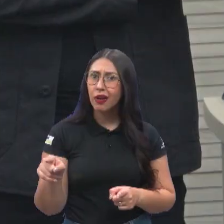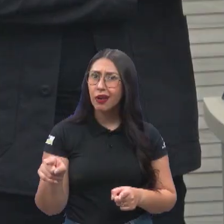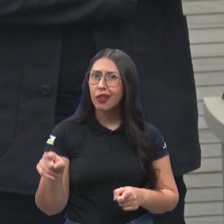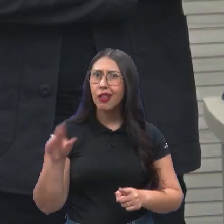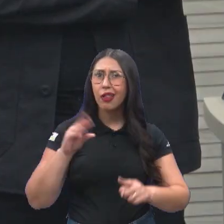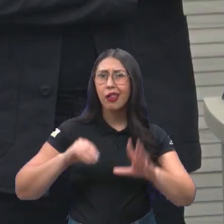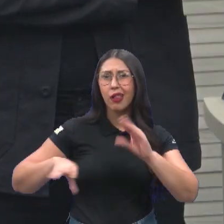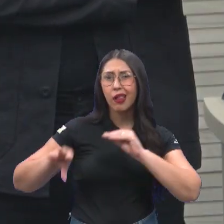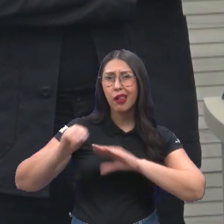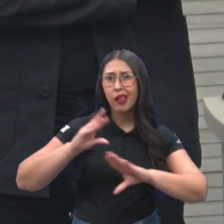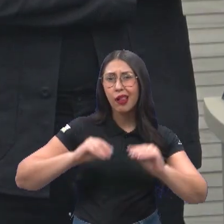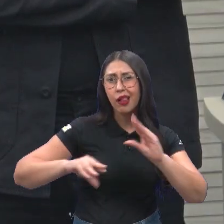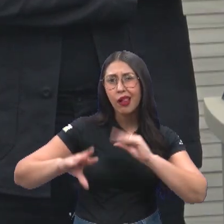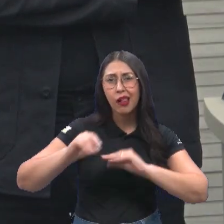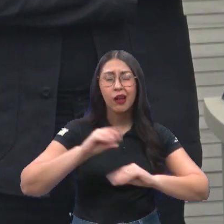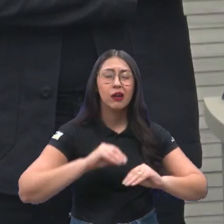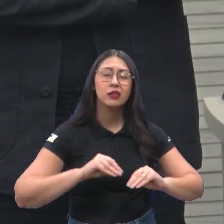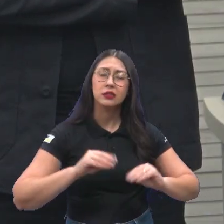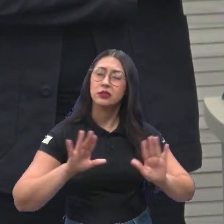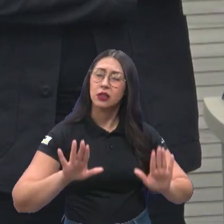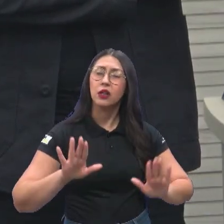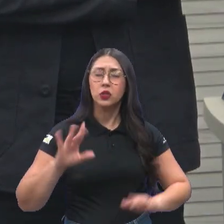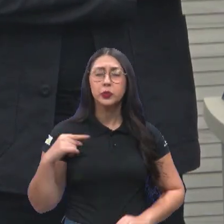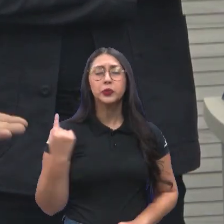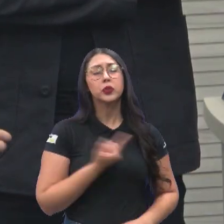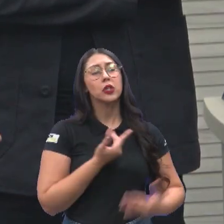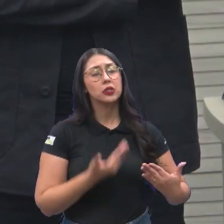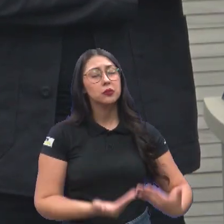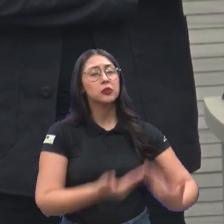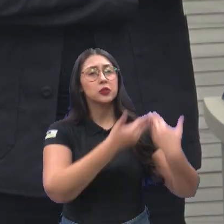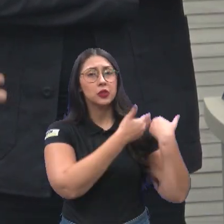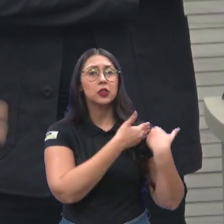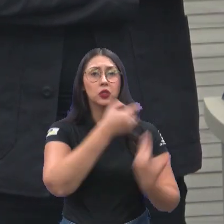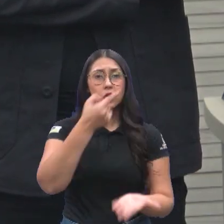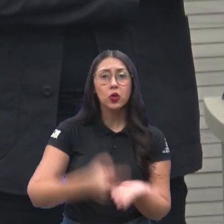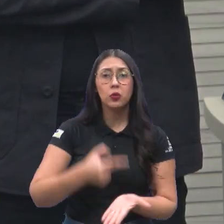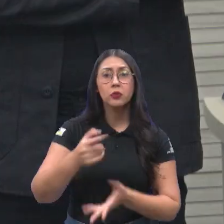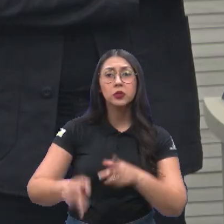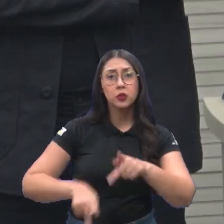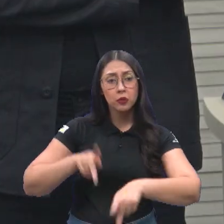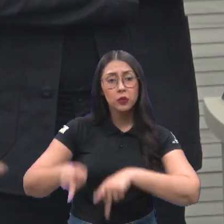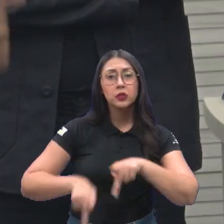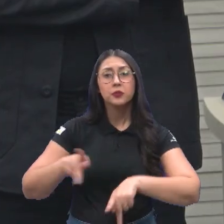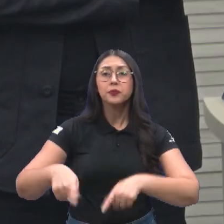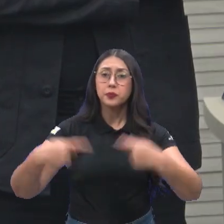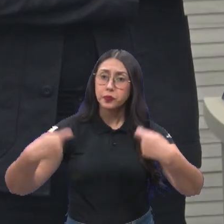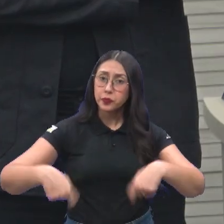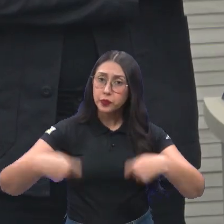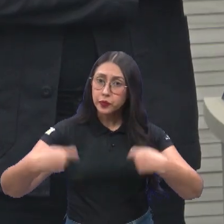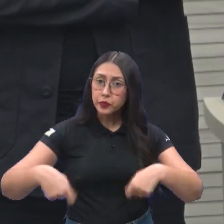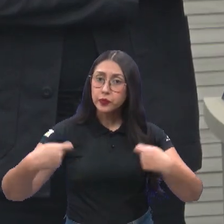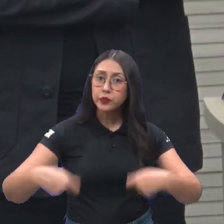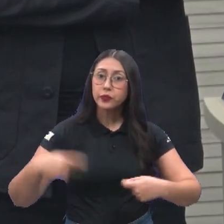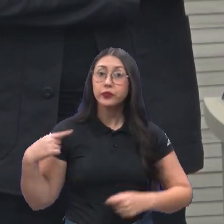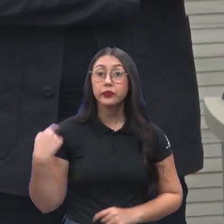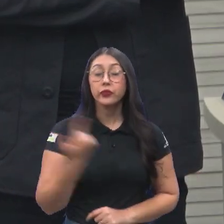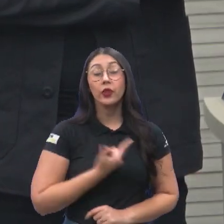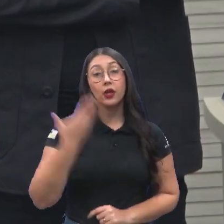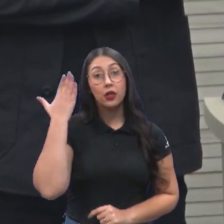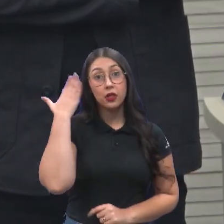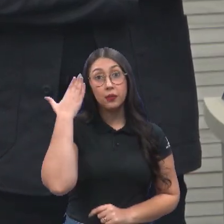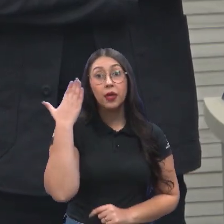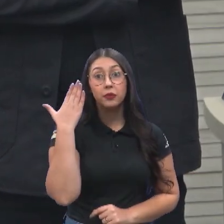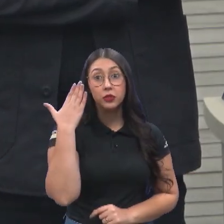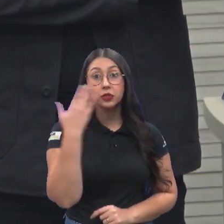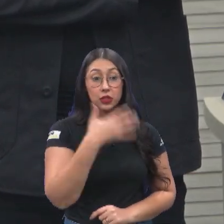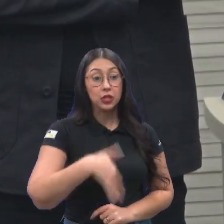não é? Dizer assim, nós temos responsabilidade e compromisso com a população que precisa na nossa cidade. E nós sabemos que eles precisam, tá